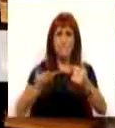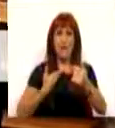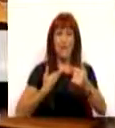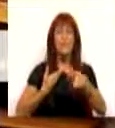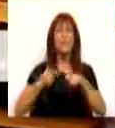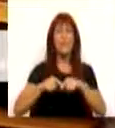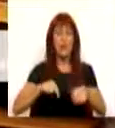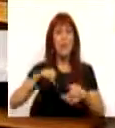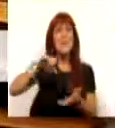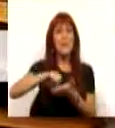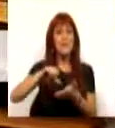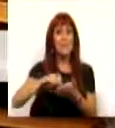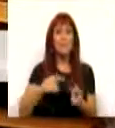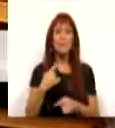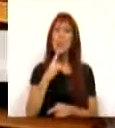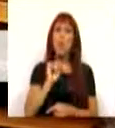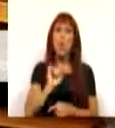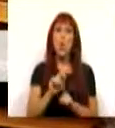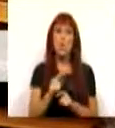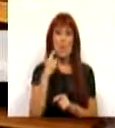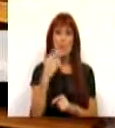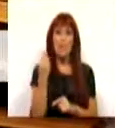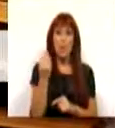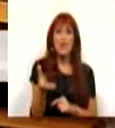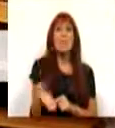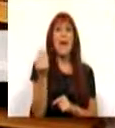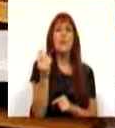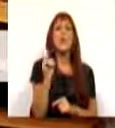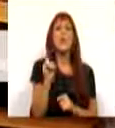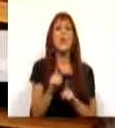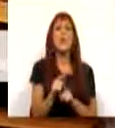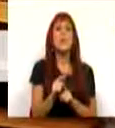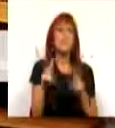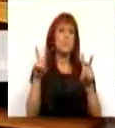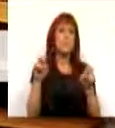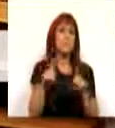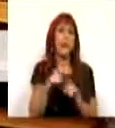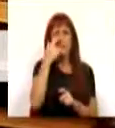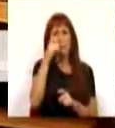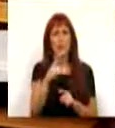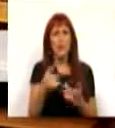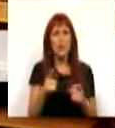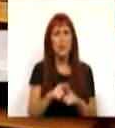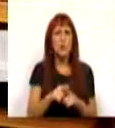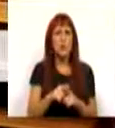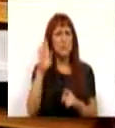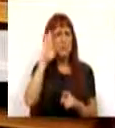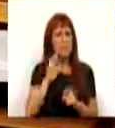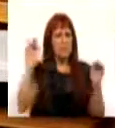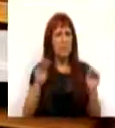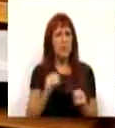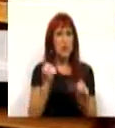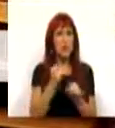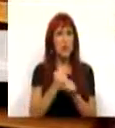Central. A designação mais conhecida é uma designação mais humana, menos militarizada,